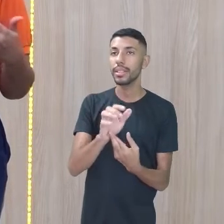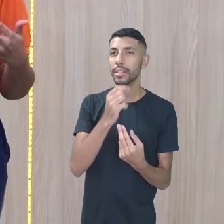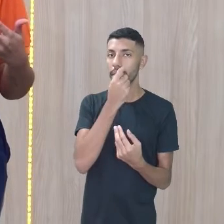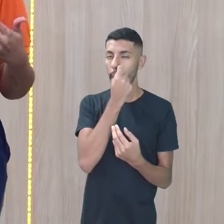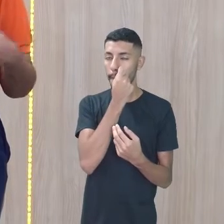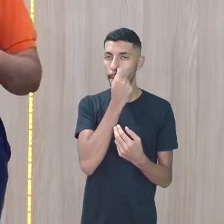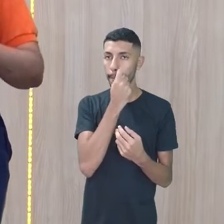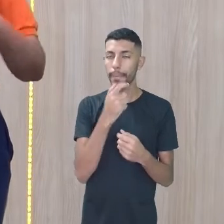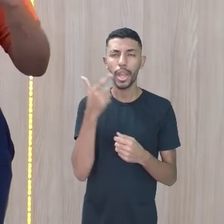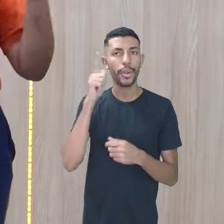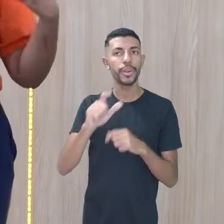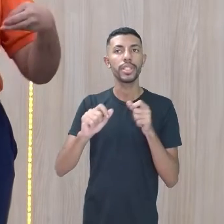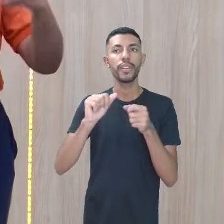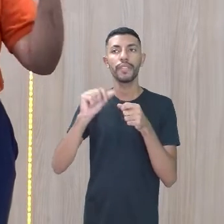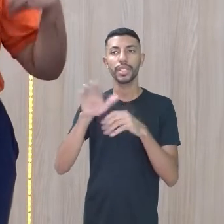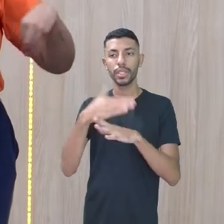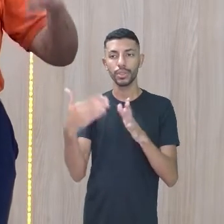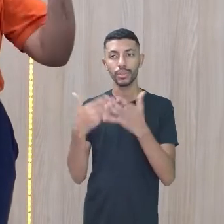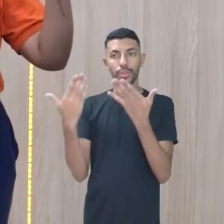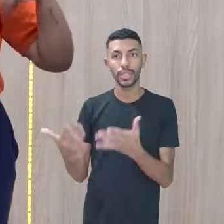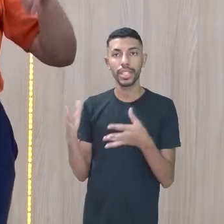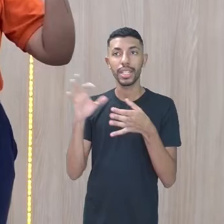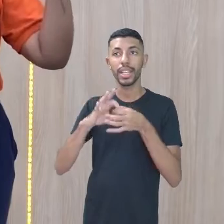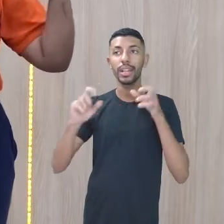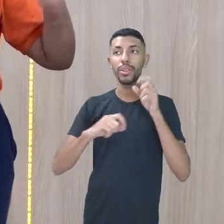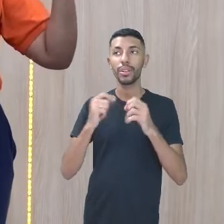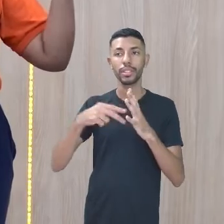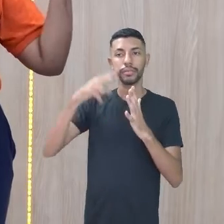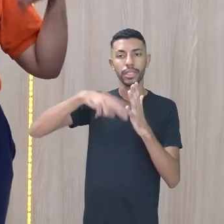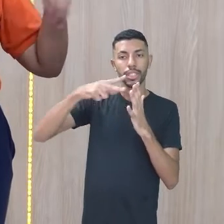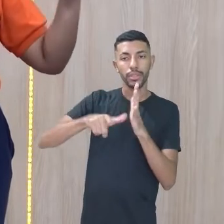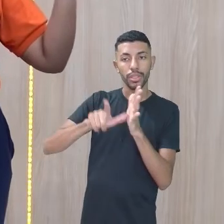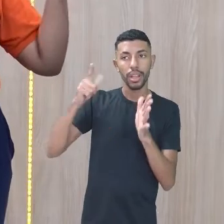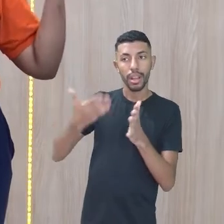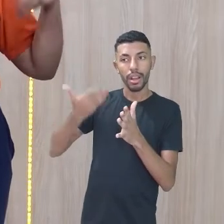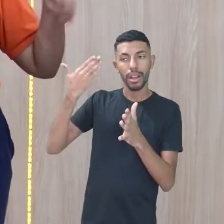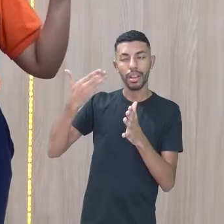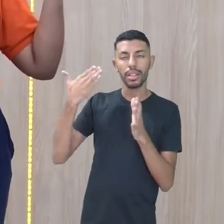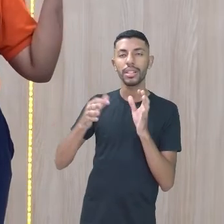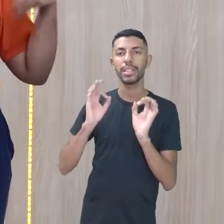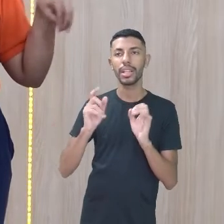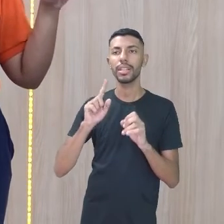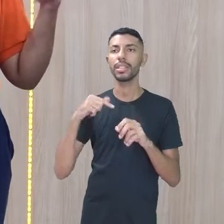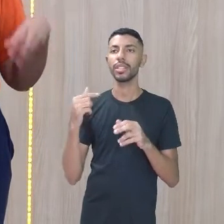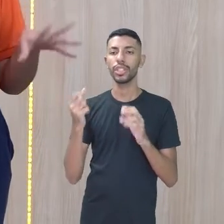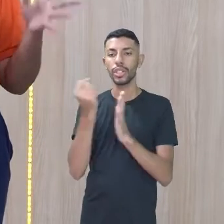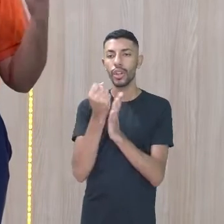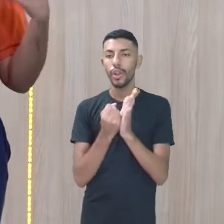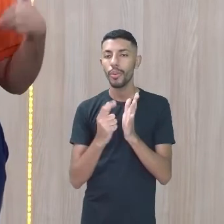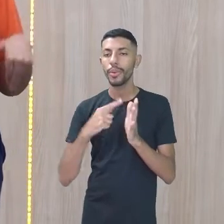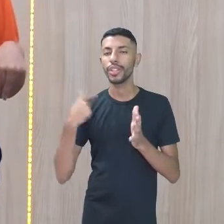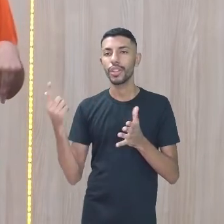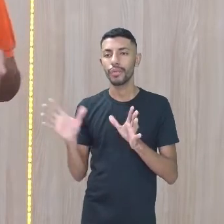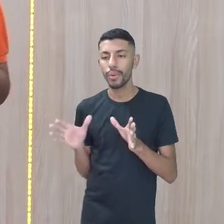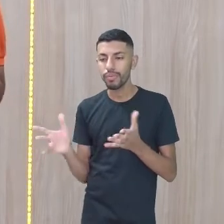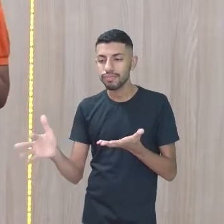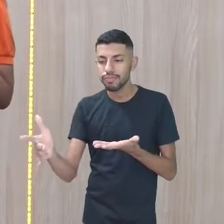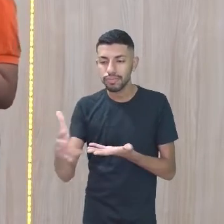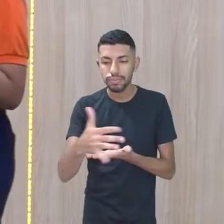essas inferências através de muita leitura prévia, de outros documentos que eu vou reunindo para conseguir fazer o